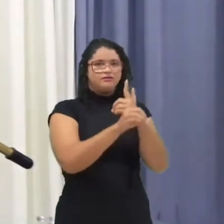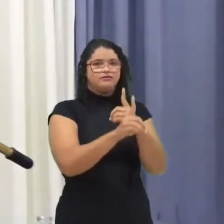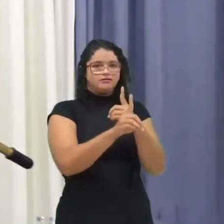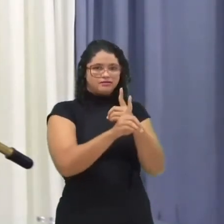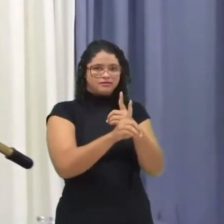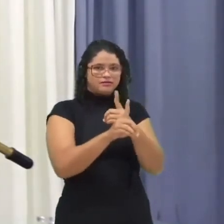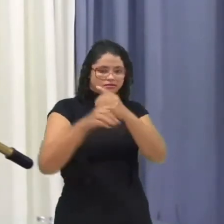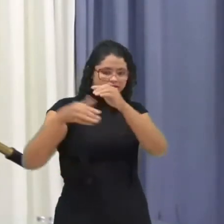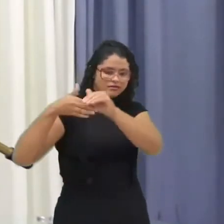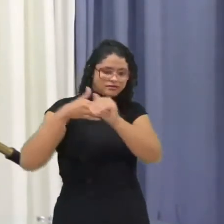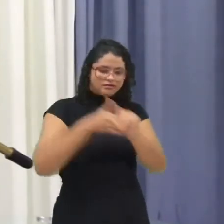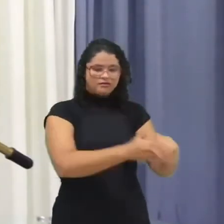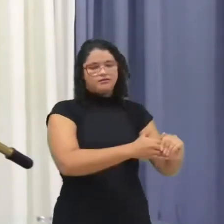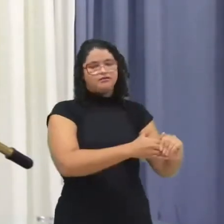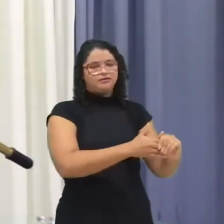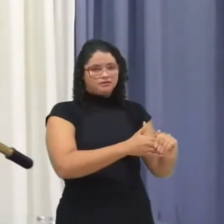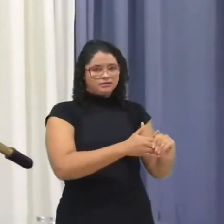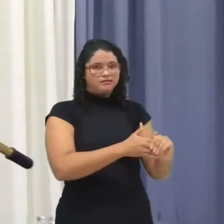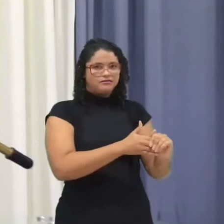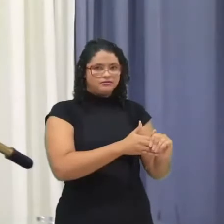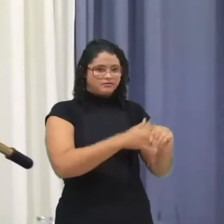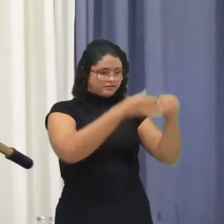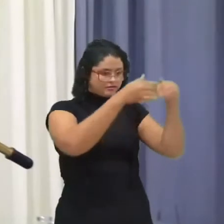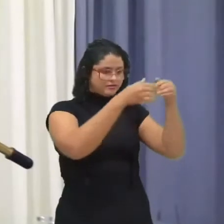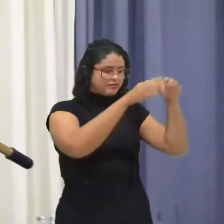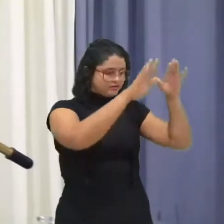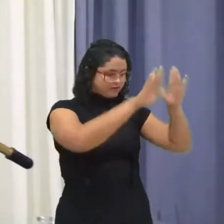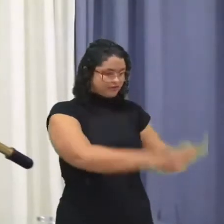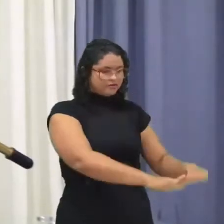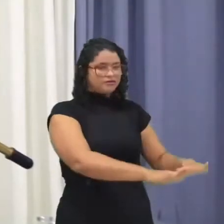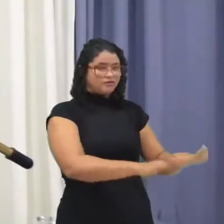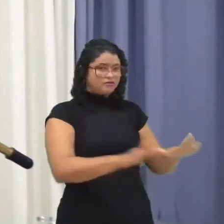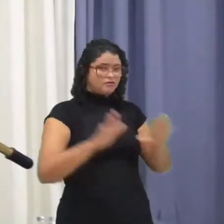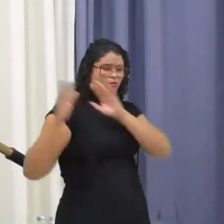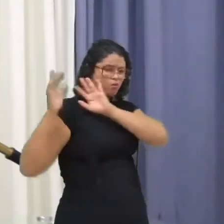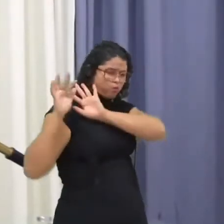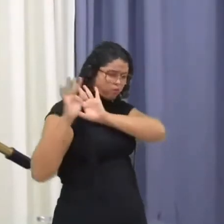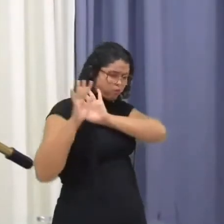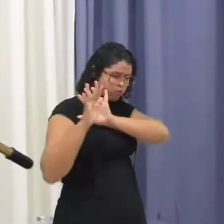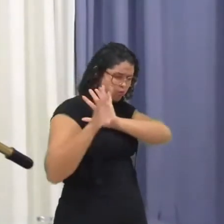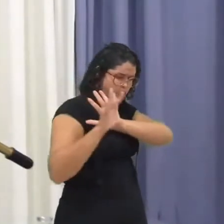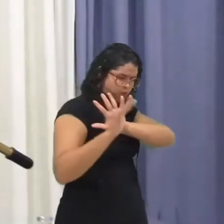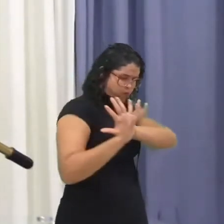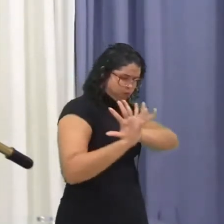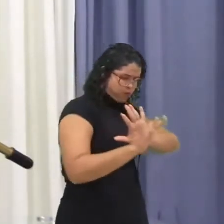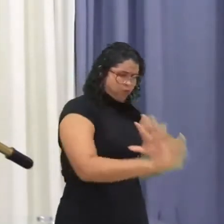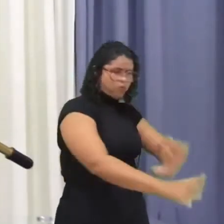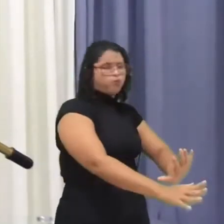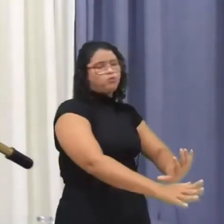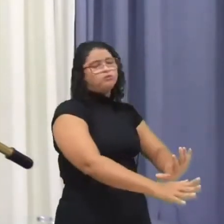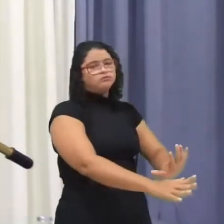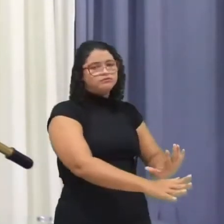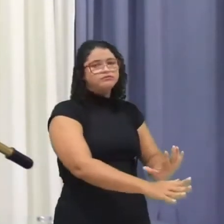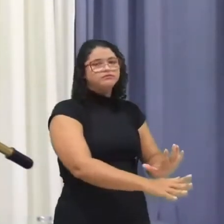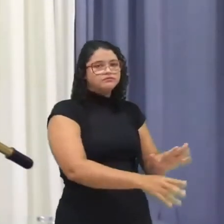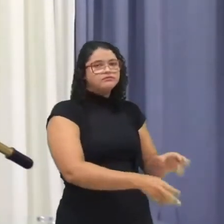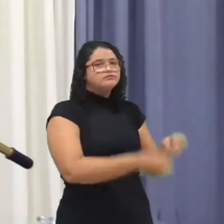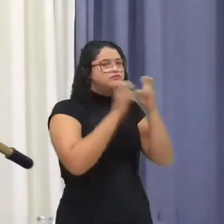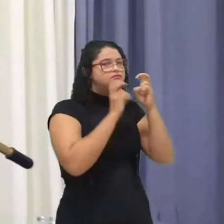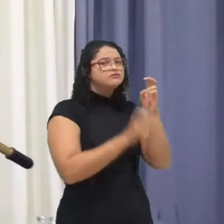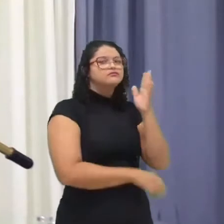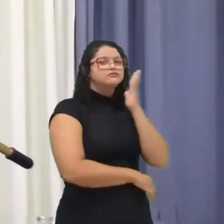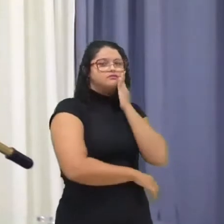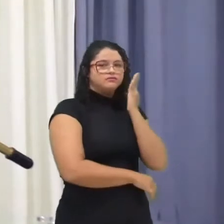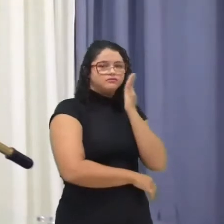levou cativo o cativeiro. Uma multidão de cativos. Parece ser uma insinuação